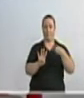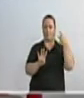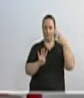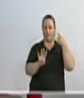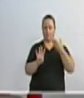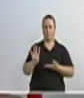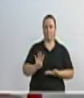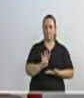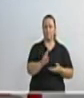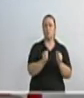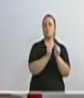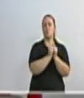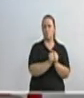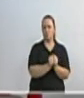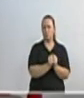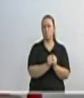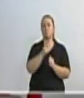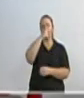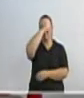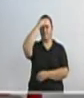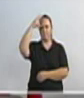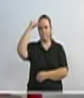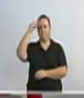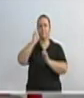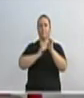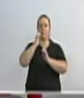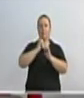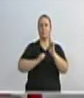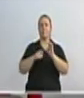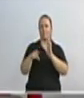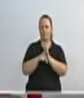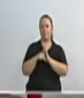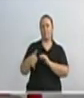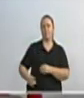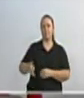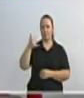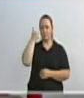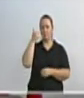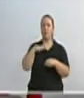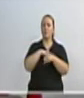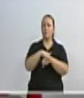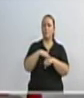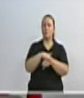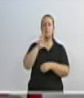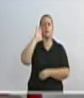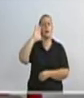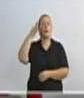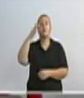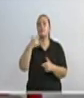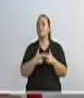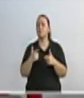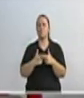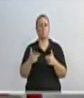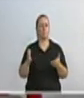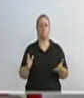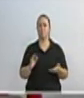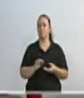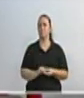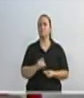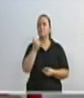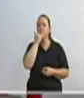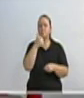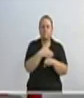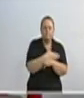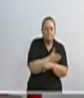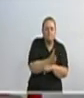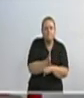e as operadoras. Nós estamos aqui para realmente conversar e resolver um problema. Simplesmente isso. Agradeço a todos, desculpa por ter ultrapassado 1